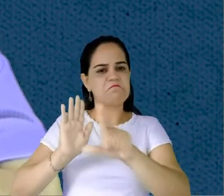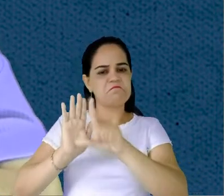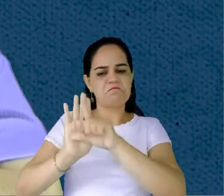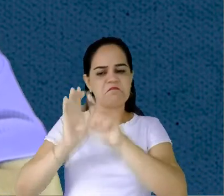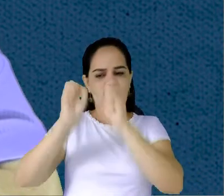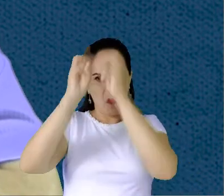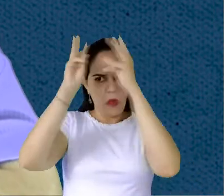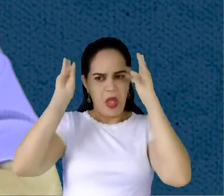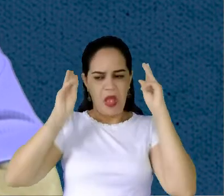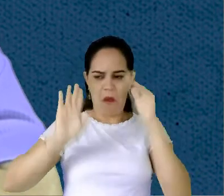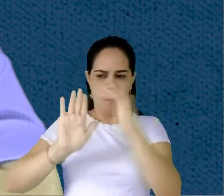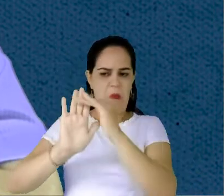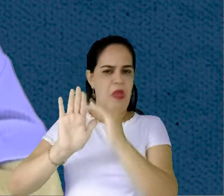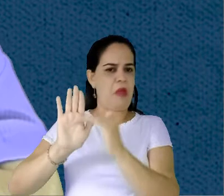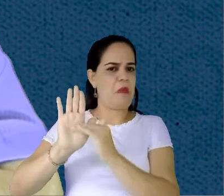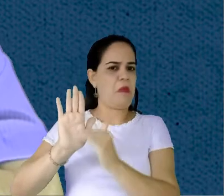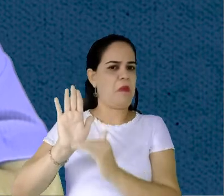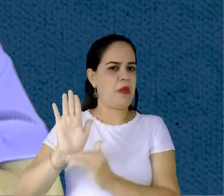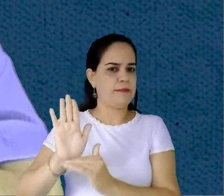Moisés.